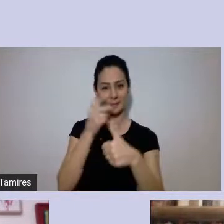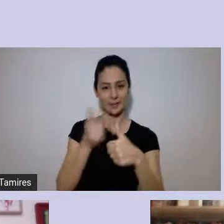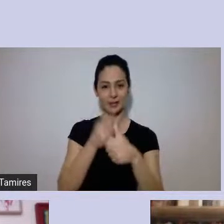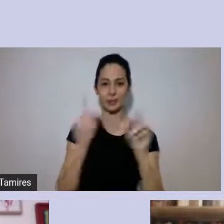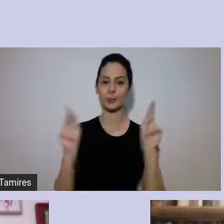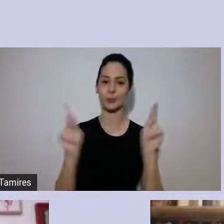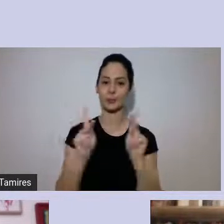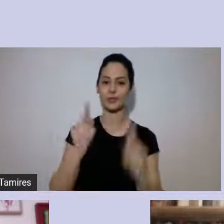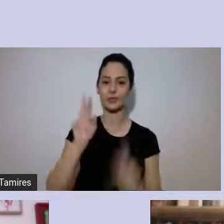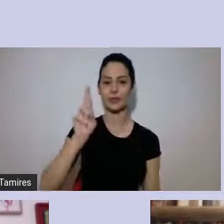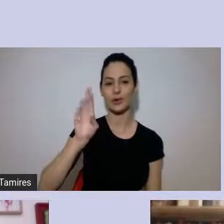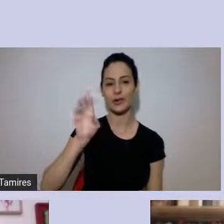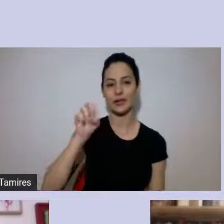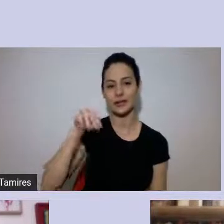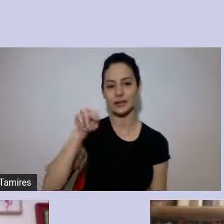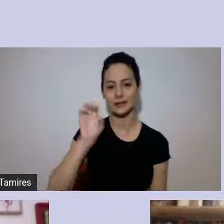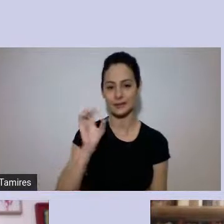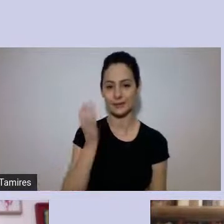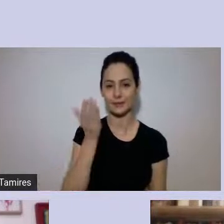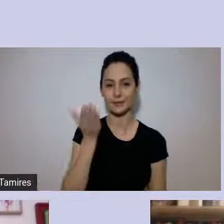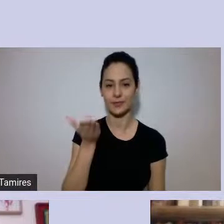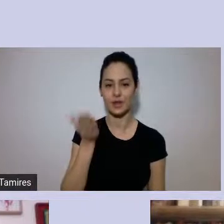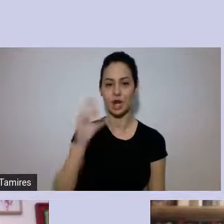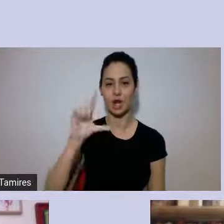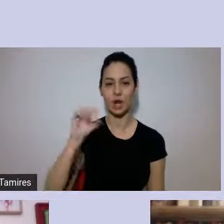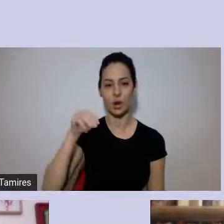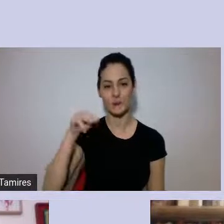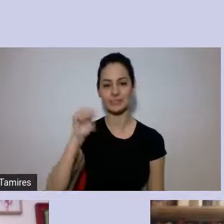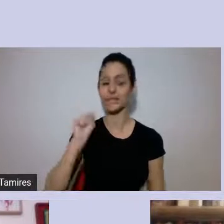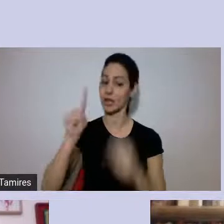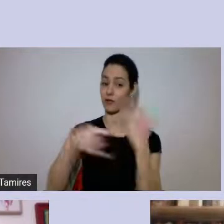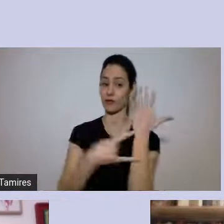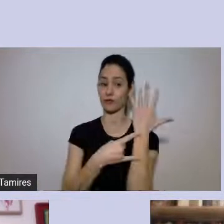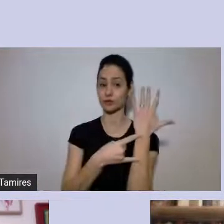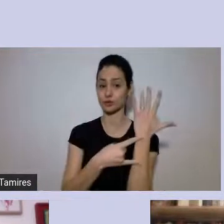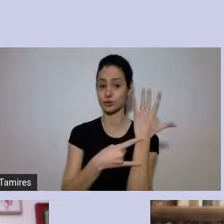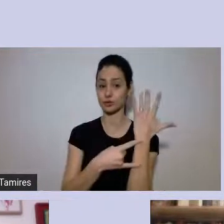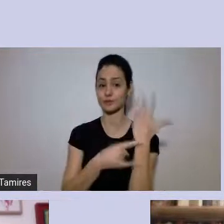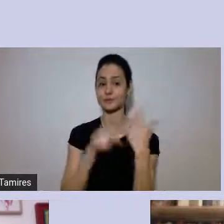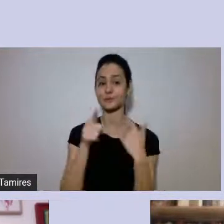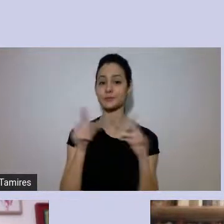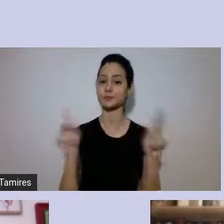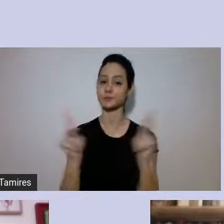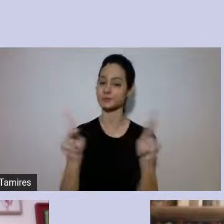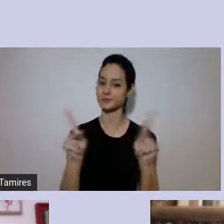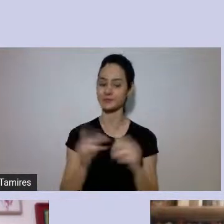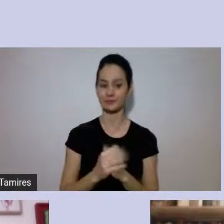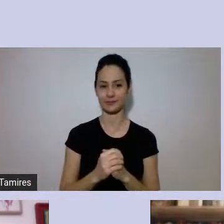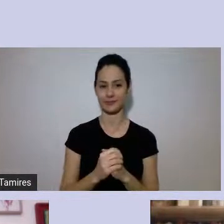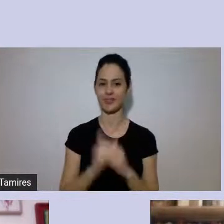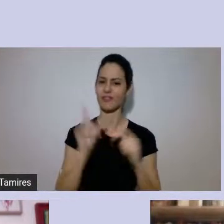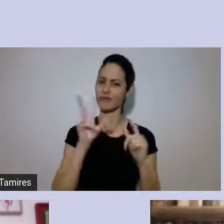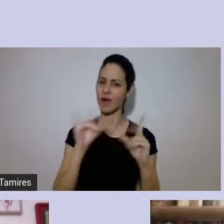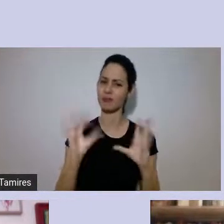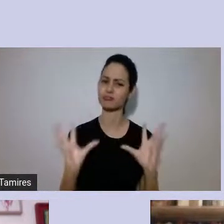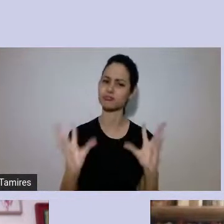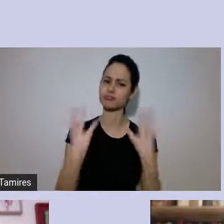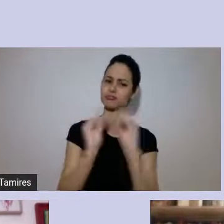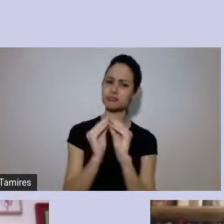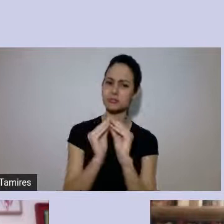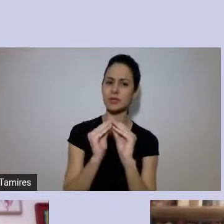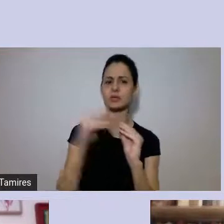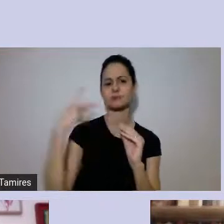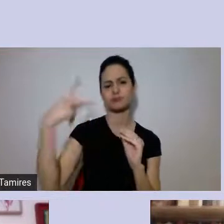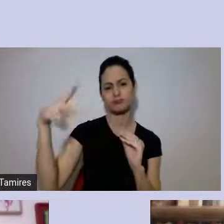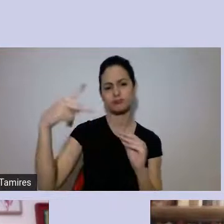professor René Lomes Gomes, da UFMG, falar brevemente sobre a atuação do